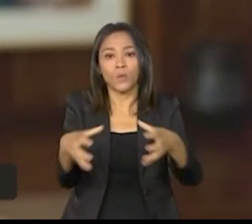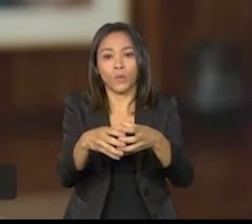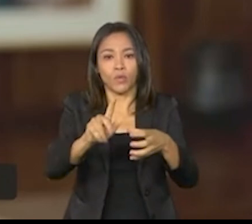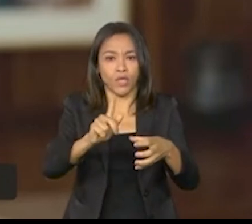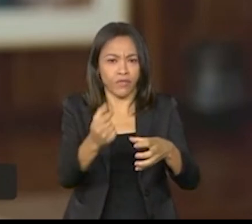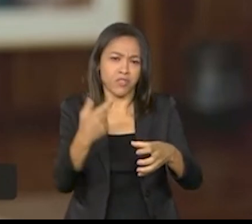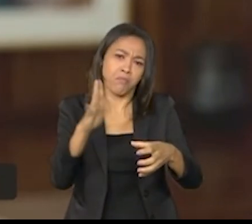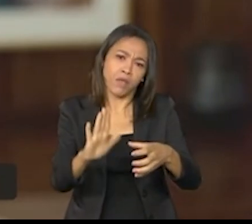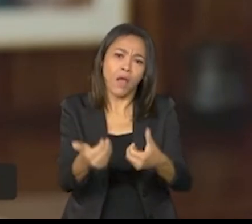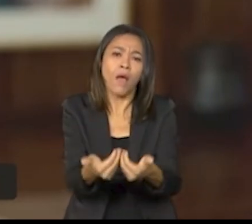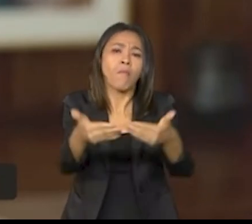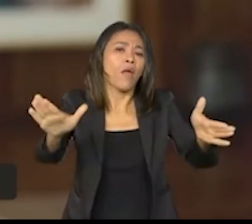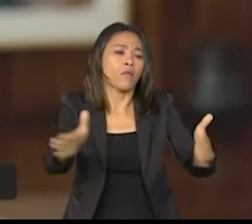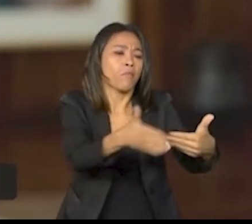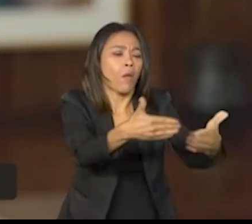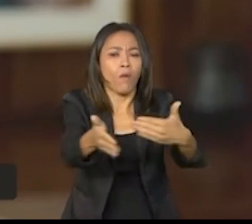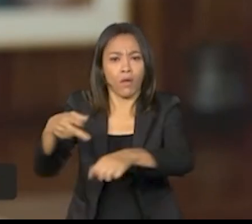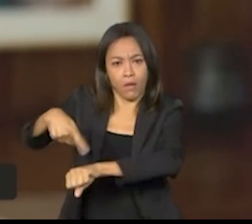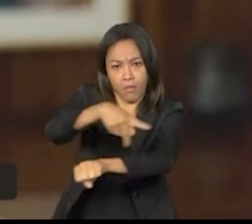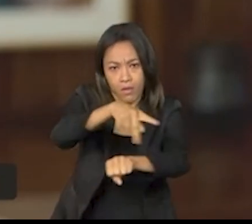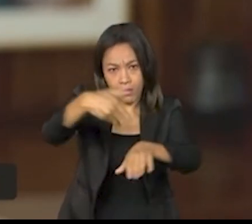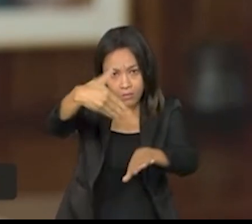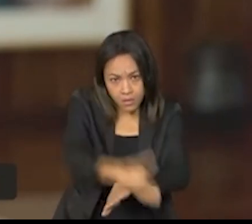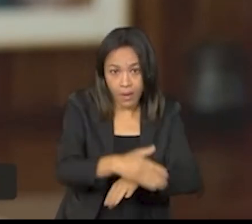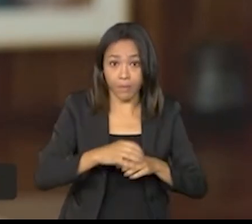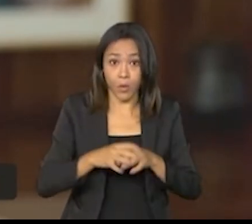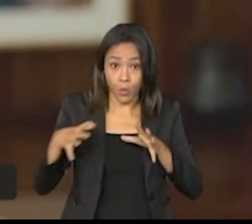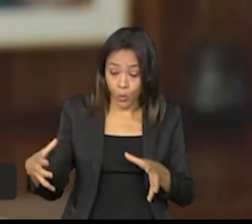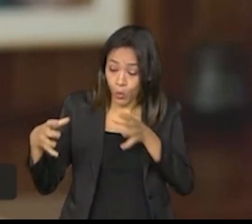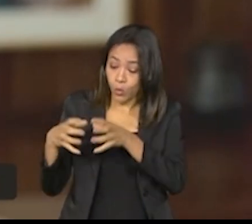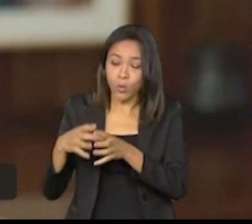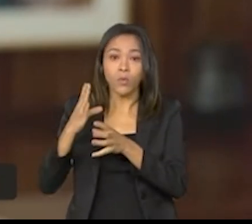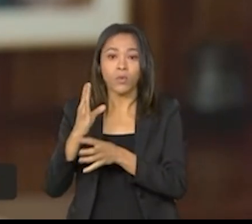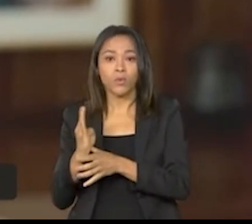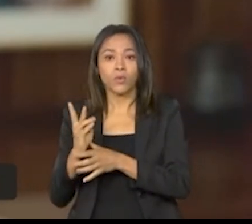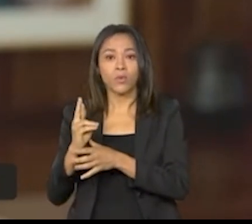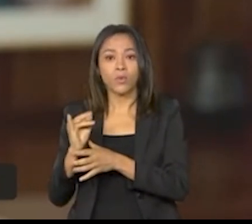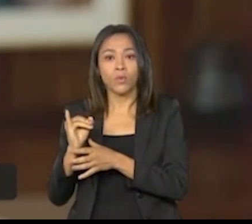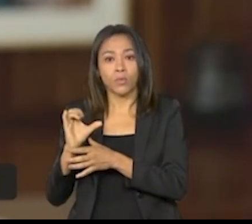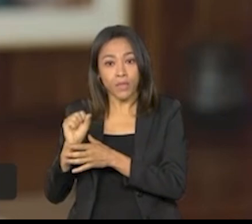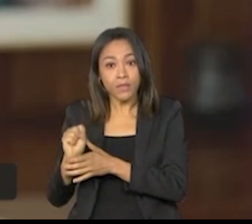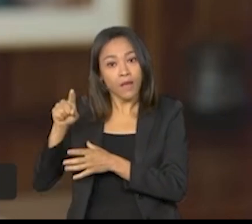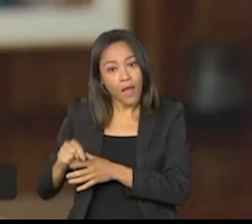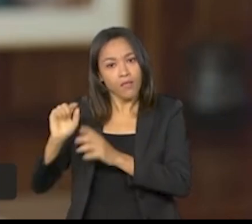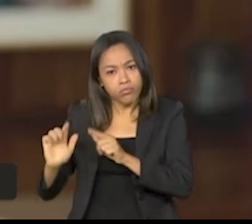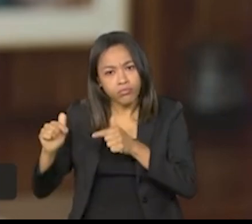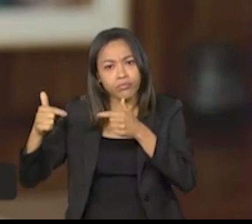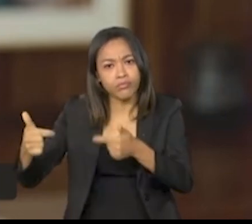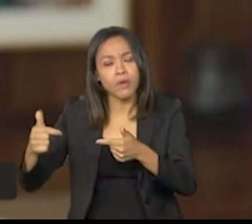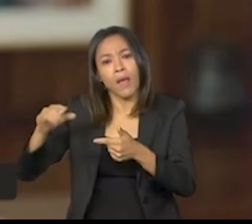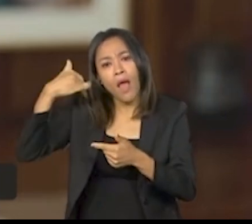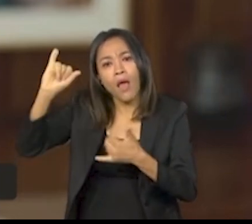a outros participantes o brick é ator incontornável no enfrentamento da mudança do clima Não há